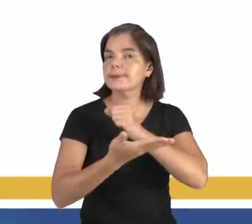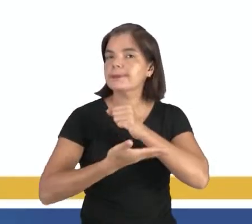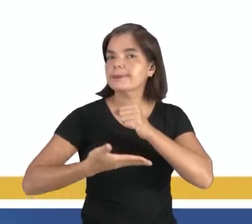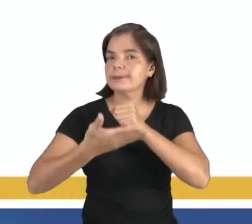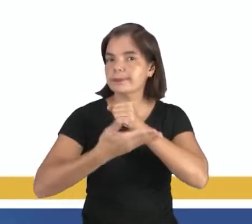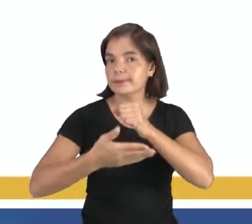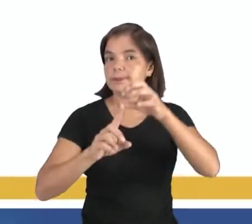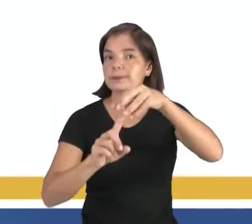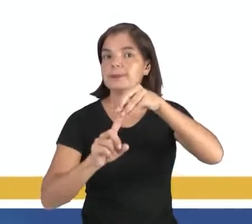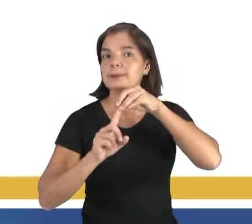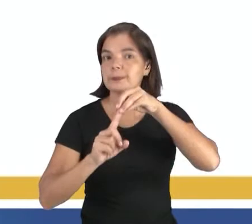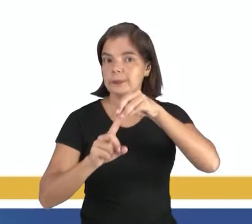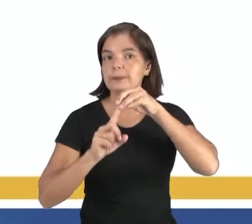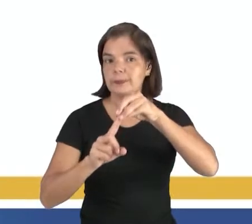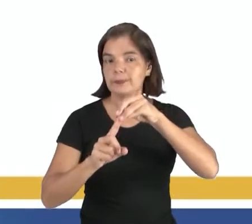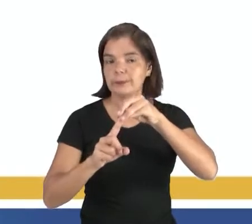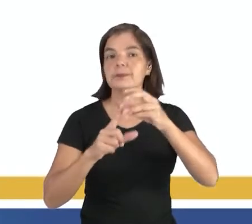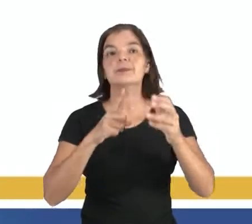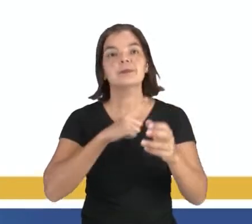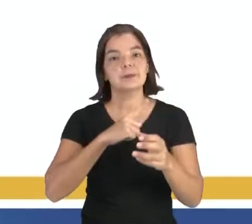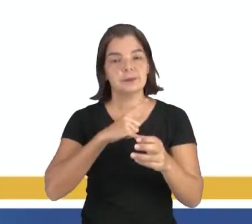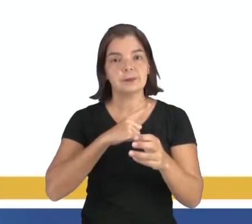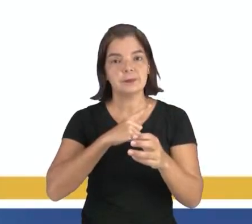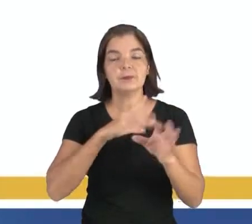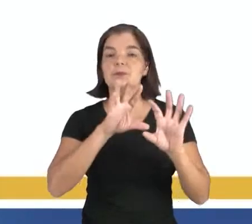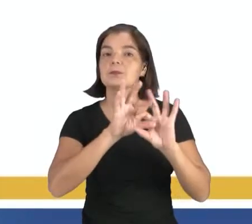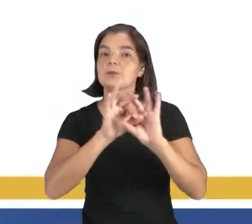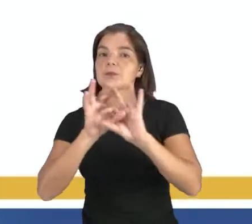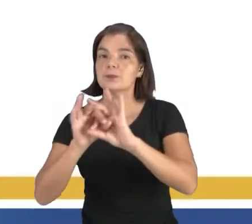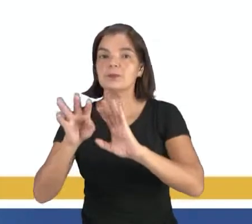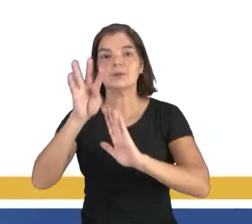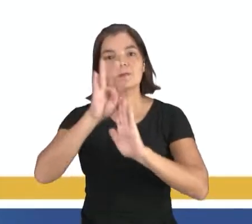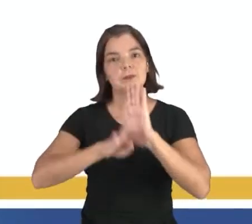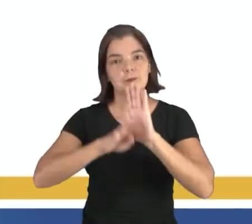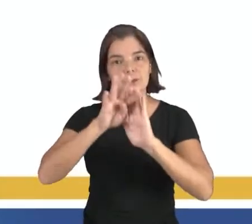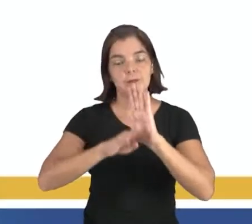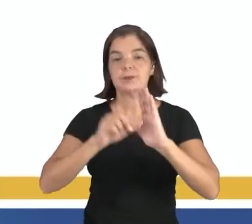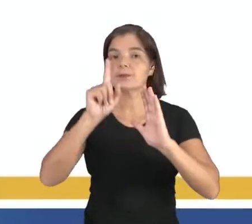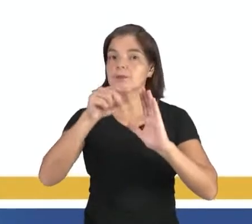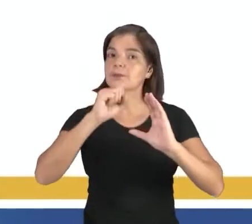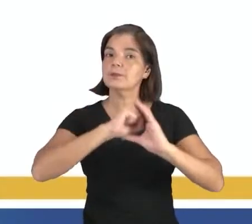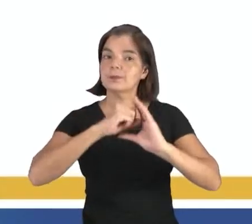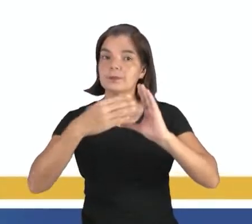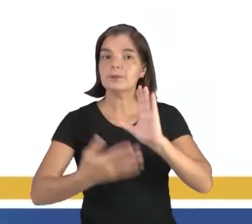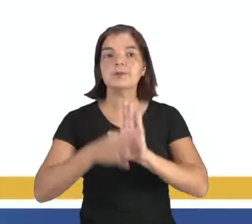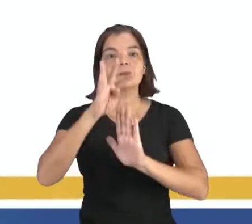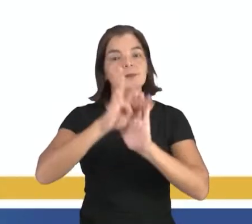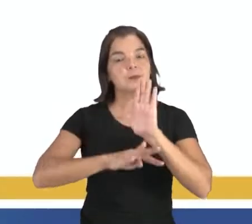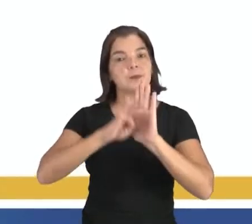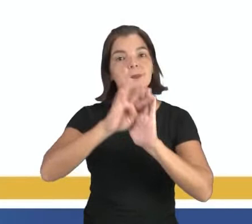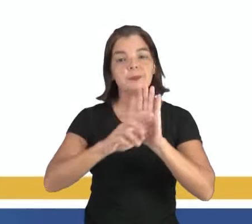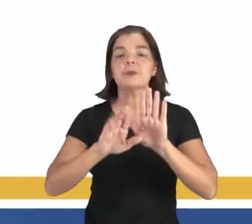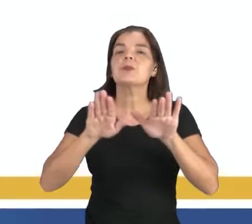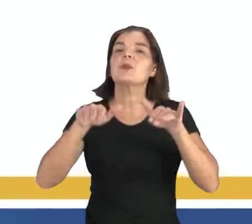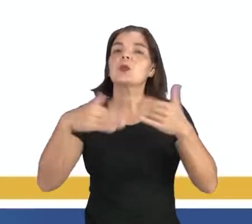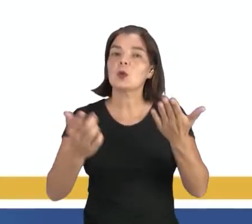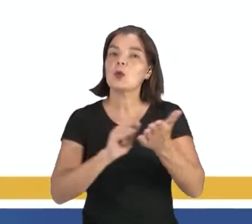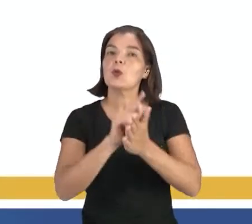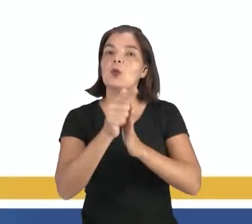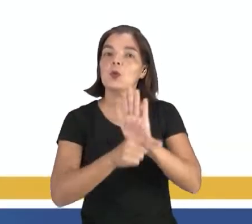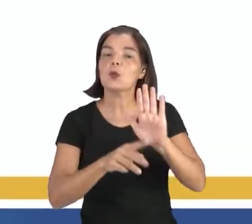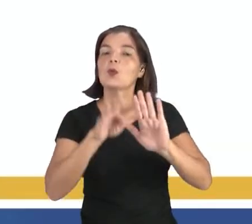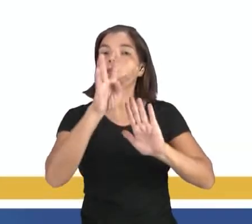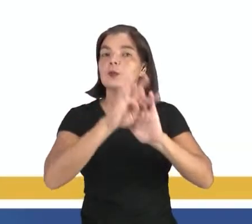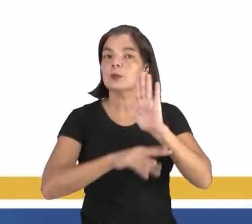no objetivo, na função e no contexto do texto. São as características do texto que determinam a qual gênero